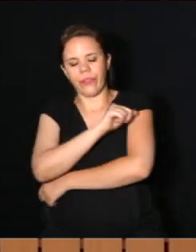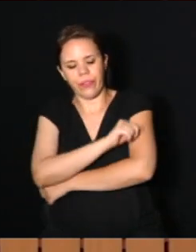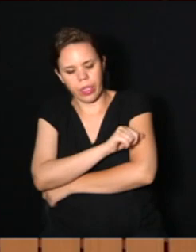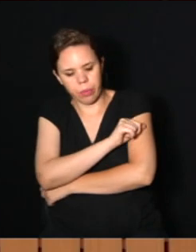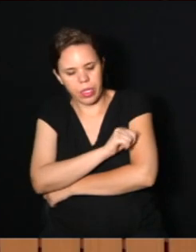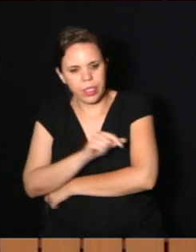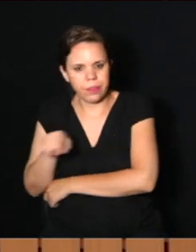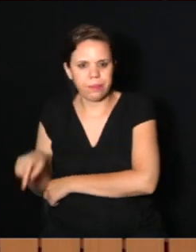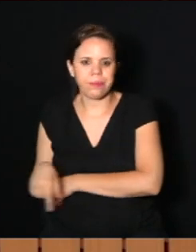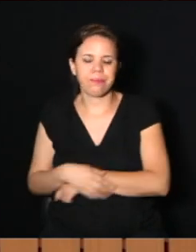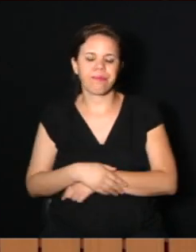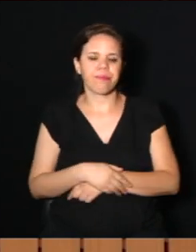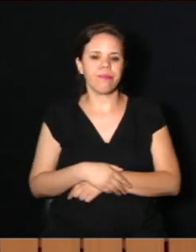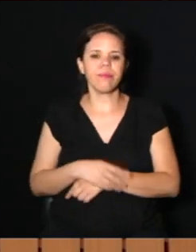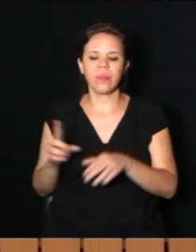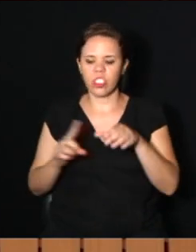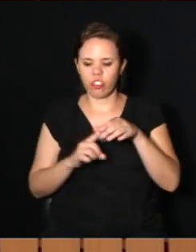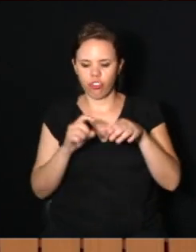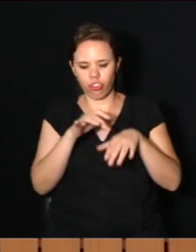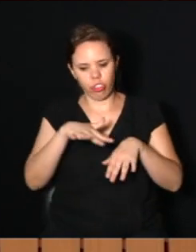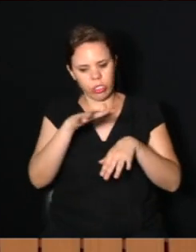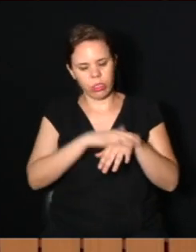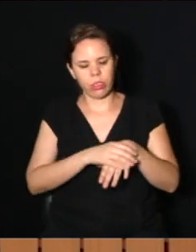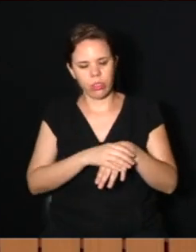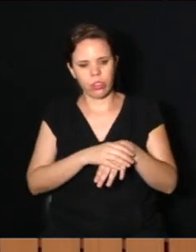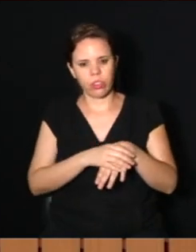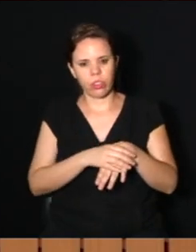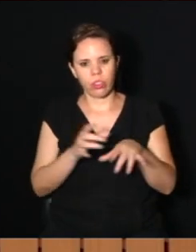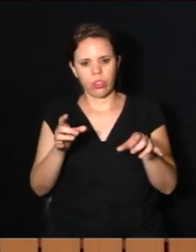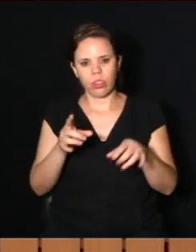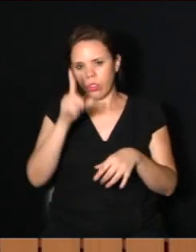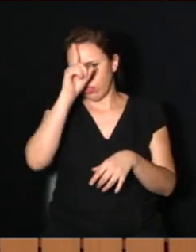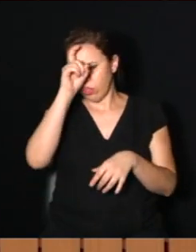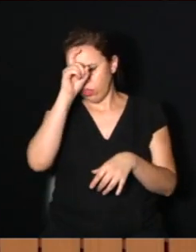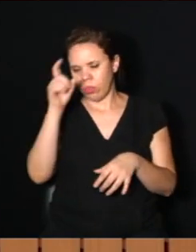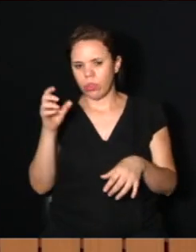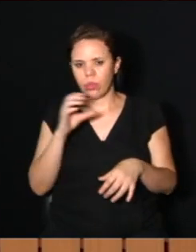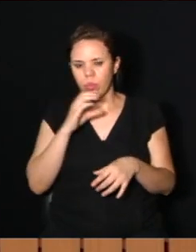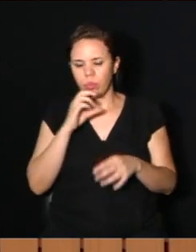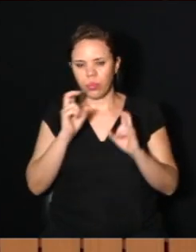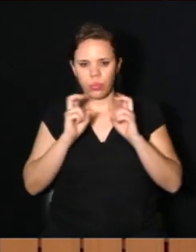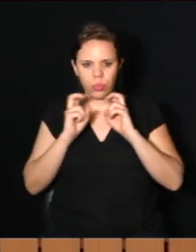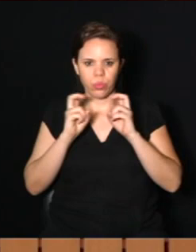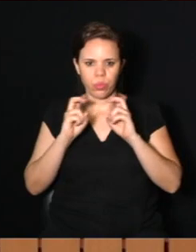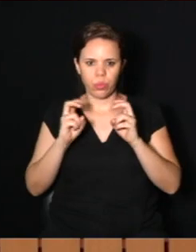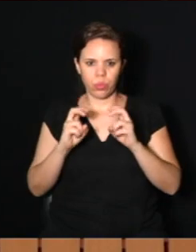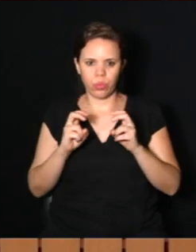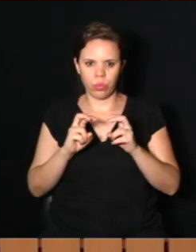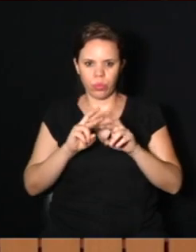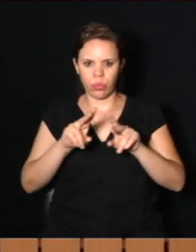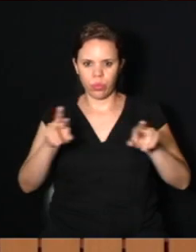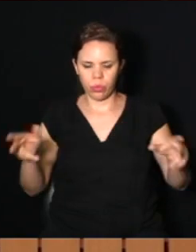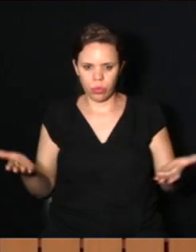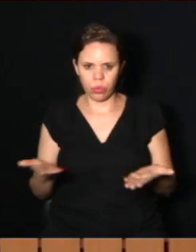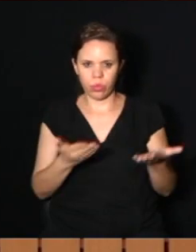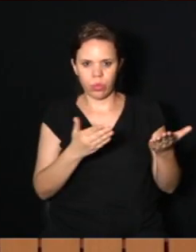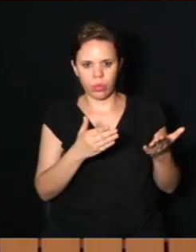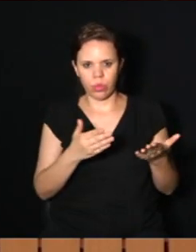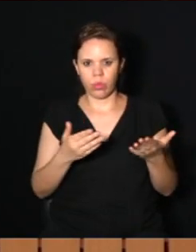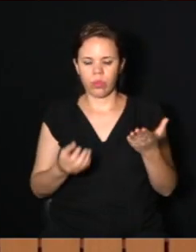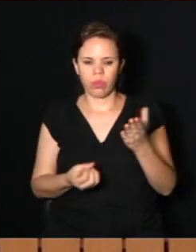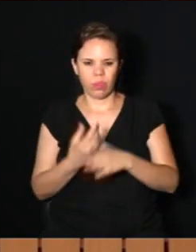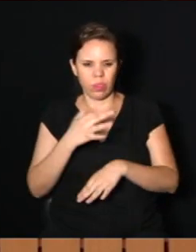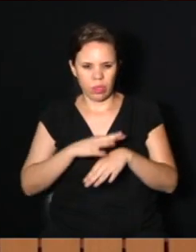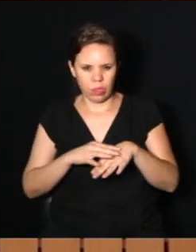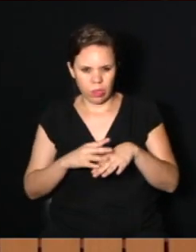enfermaria que é da clínica geral, do pronto-socorro, que em geral acolhe situações de diferentes magnitudes, que podem envolver traumas, que podem